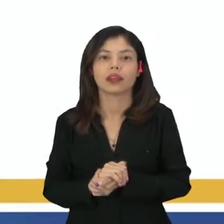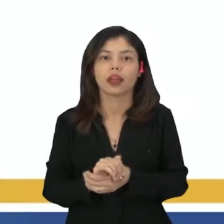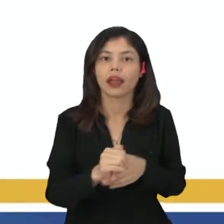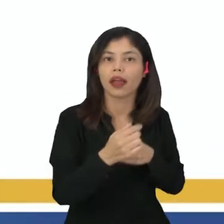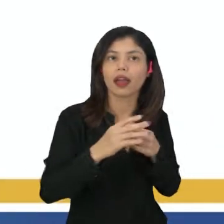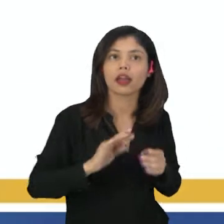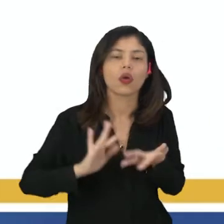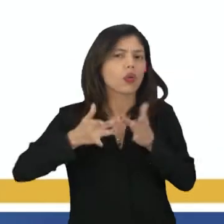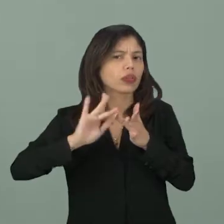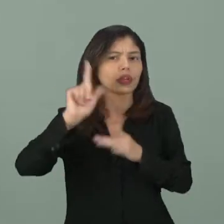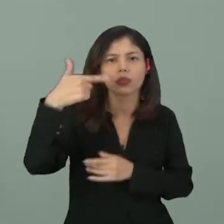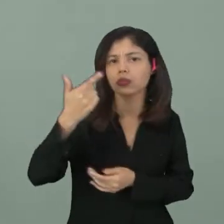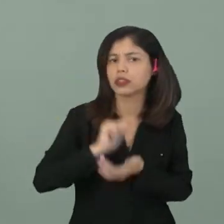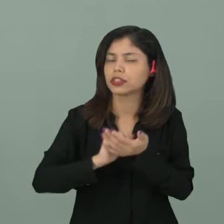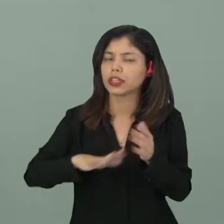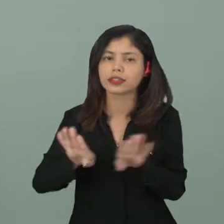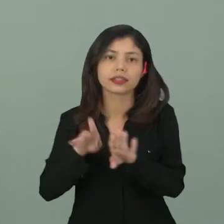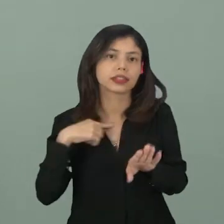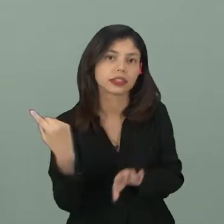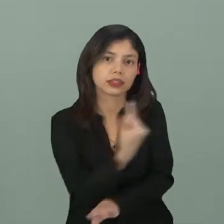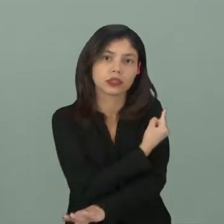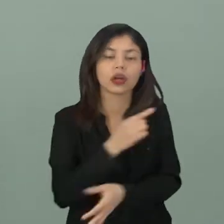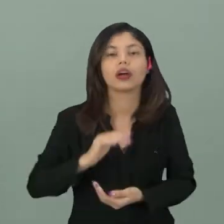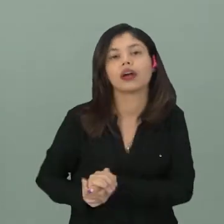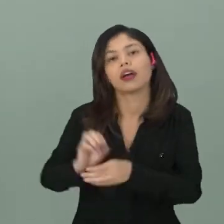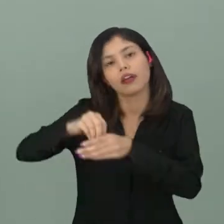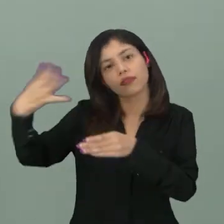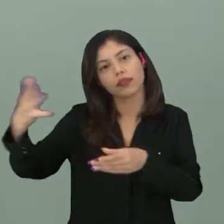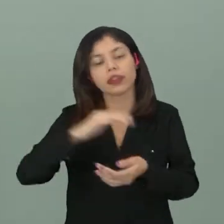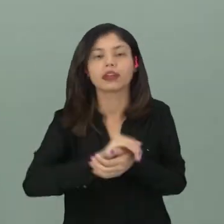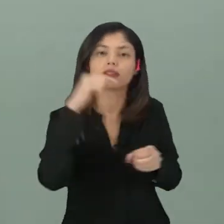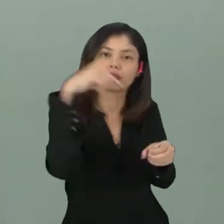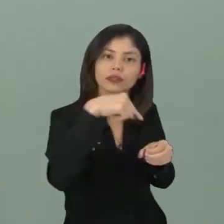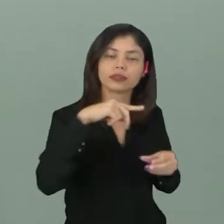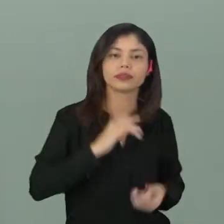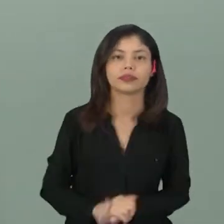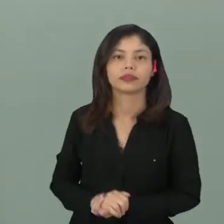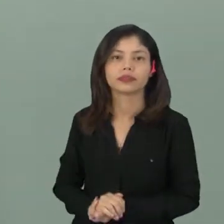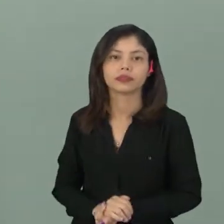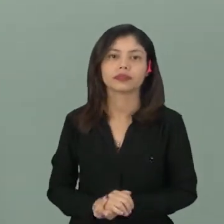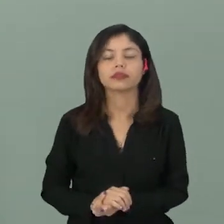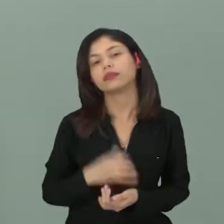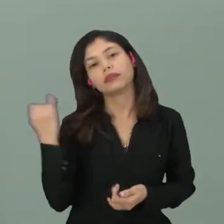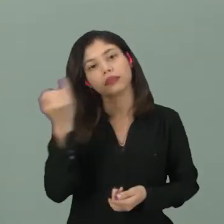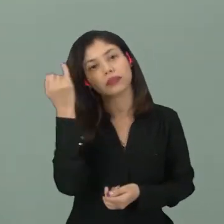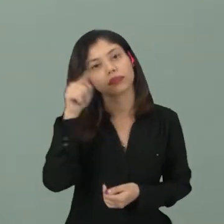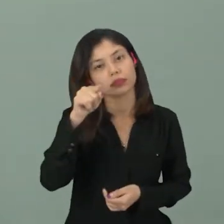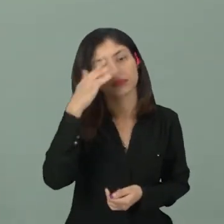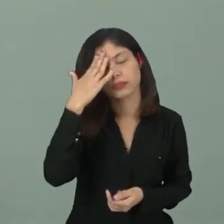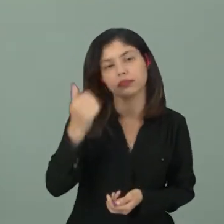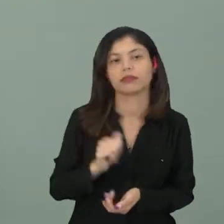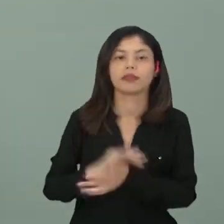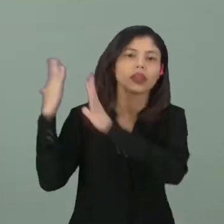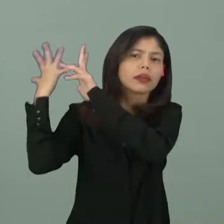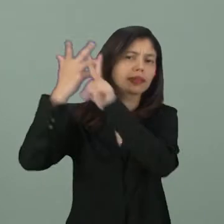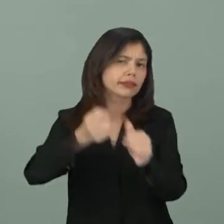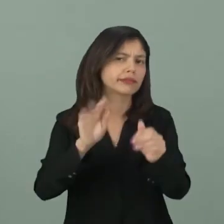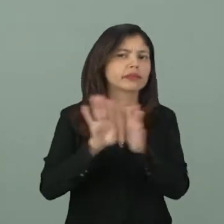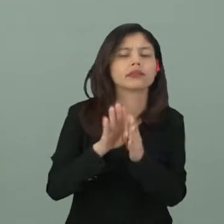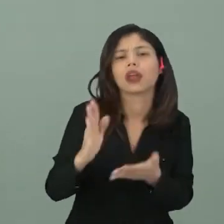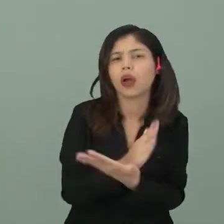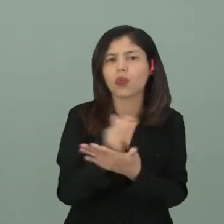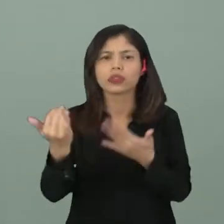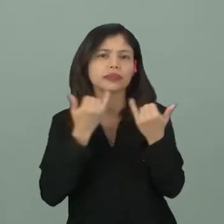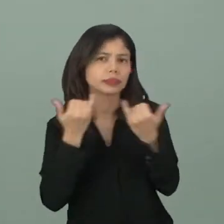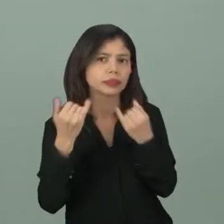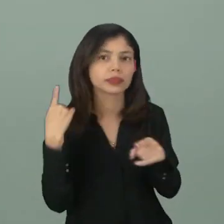protegido do contato com as outras atividades que acontecem fora dessa região. E por que é importante a gente resgatar algumas das